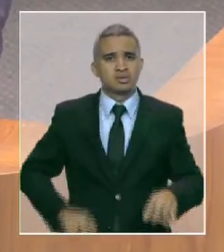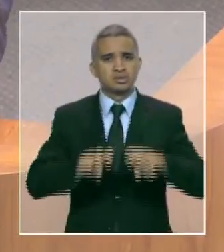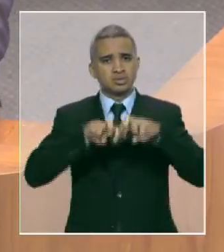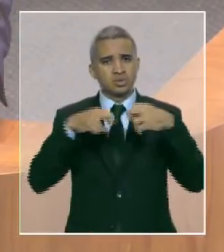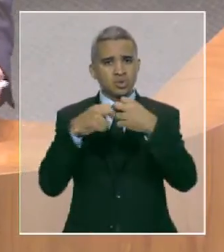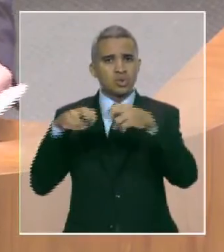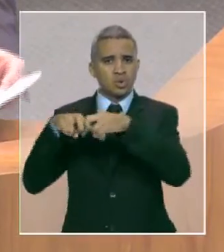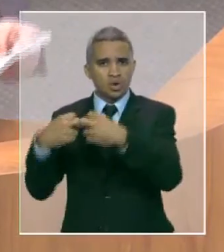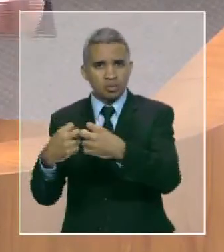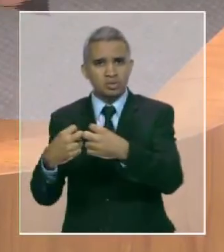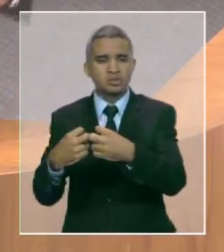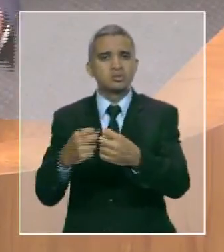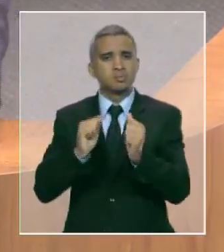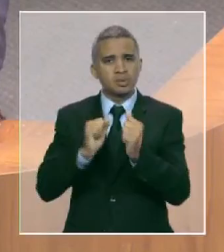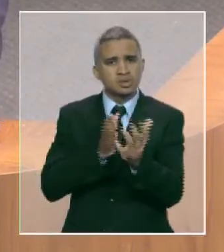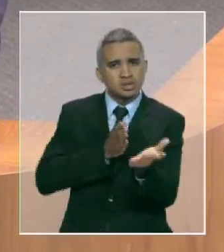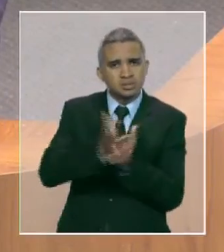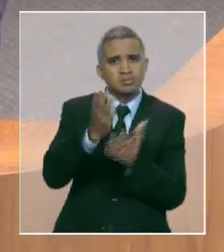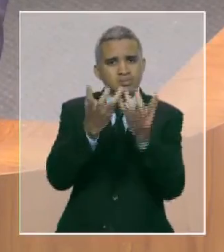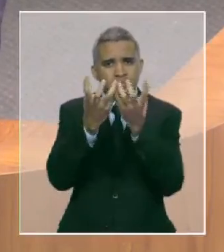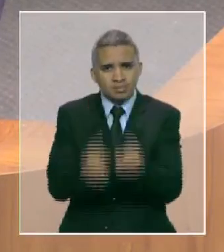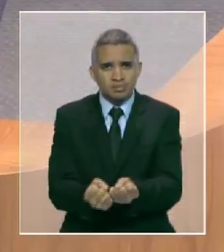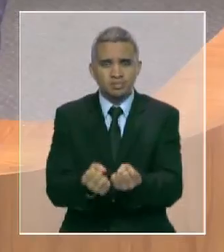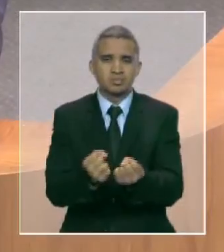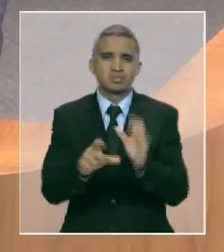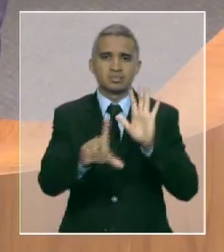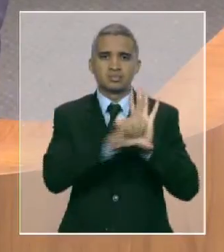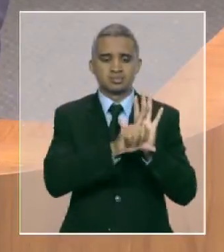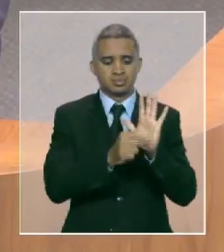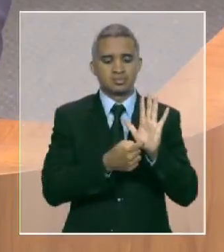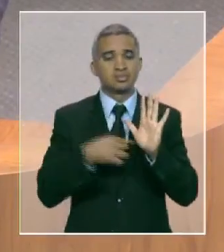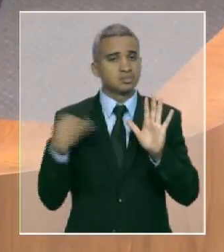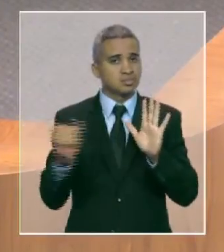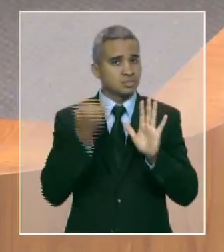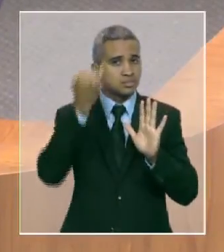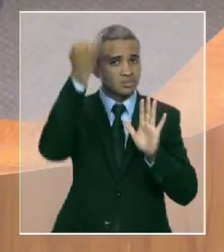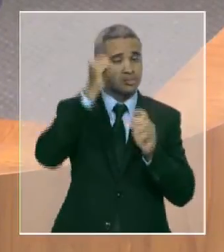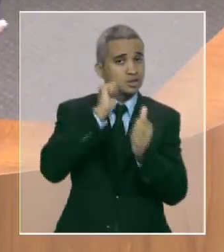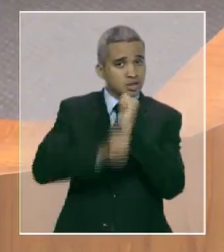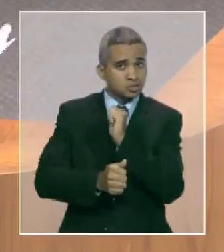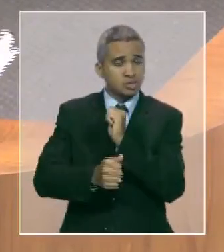nós entendemos que é um esporte importante para o Maranhão e para o Nordeste. Muito obrigado, senhor presidente.